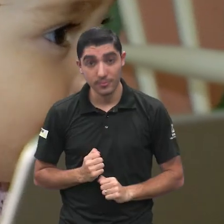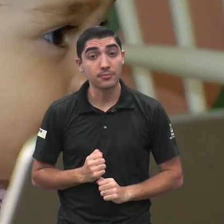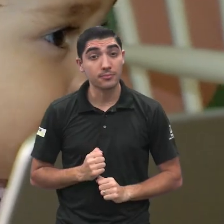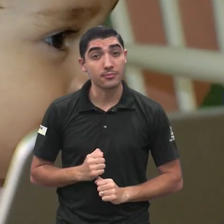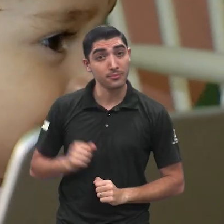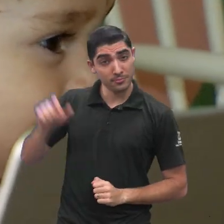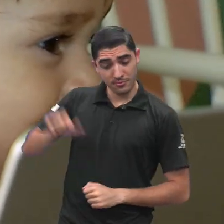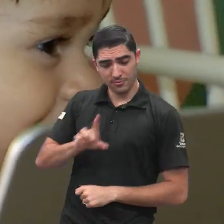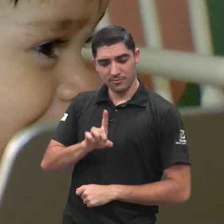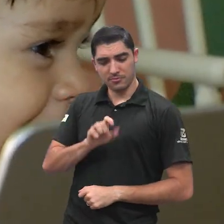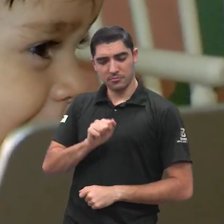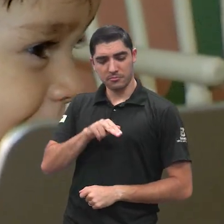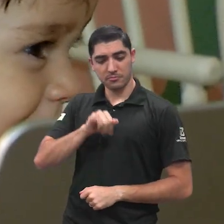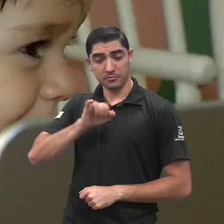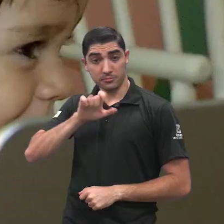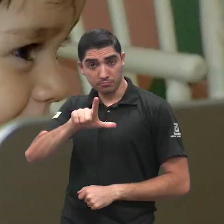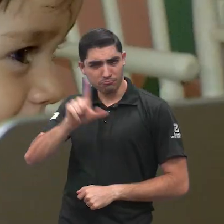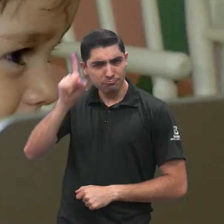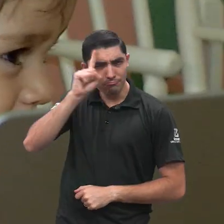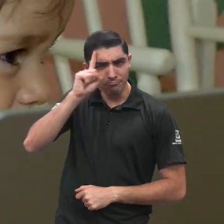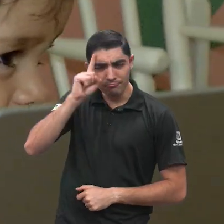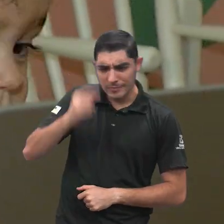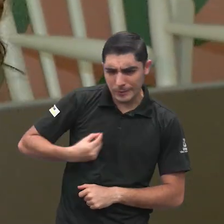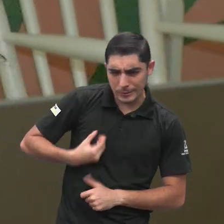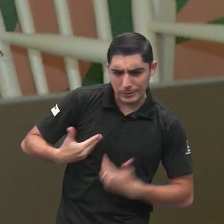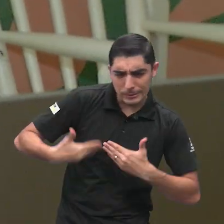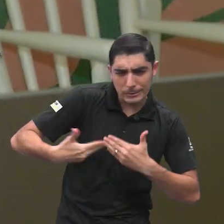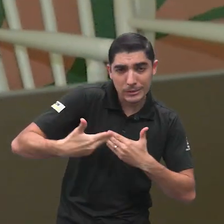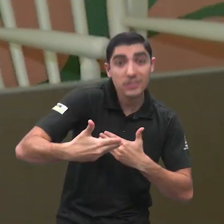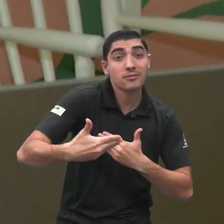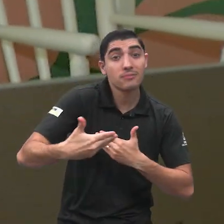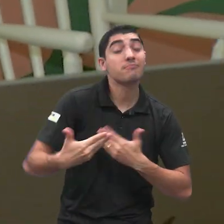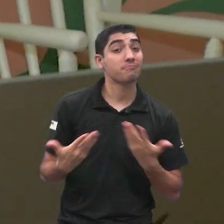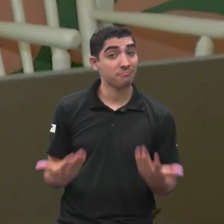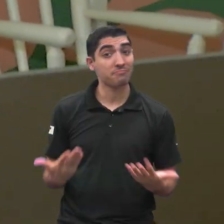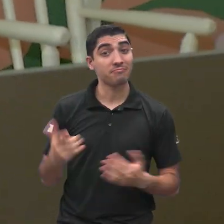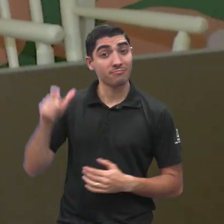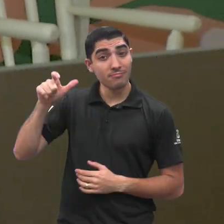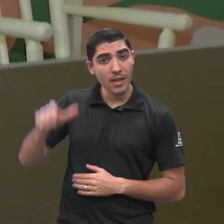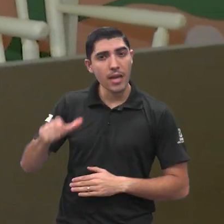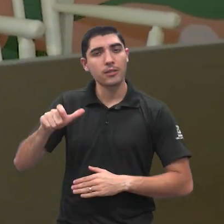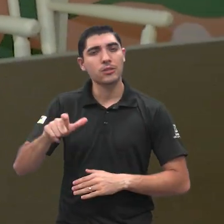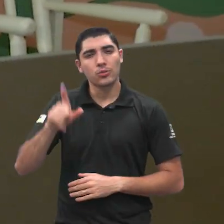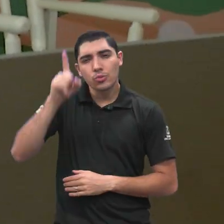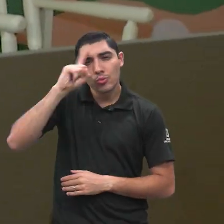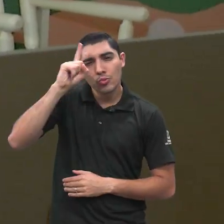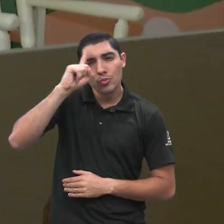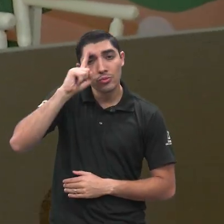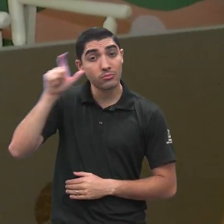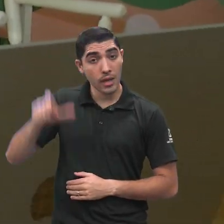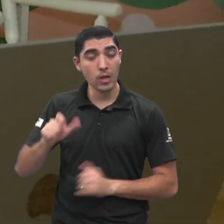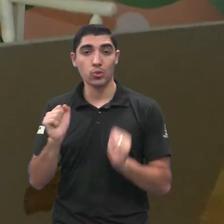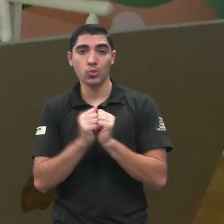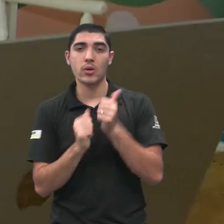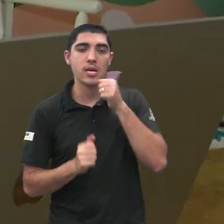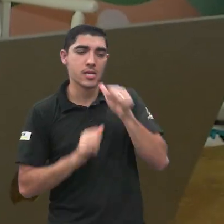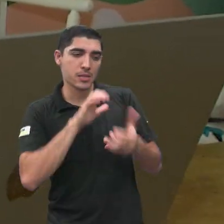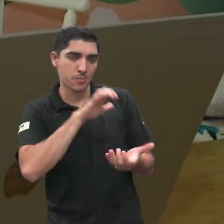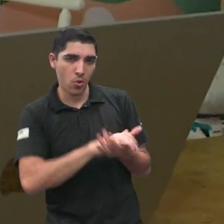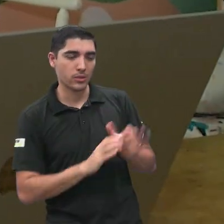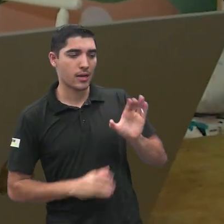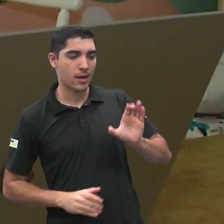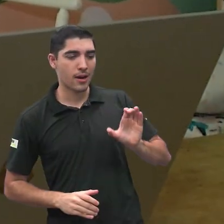rotina diária do Daniel é frenética e não poderia ser diferente. Durante o dia a dia, ele e a esposa